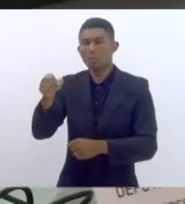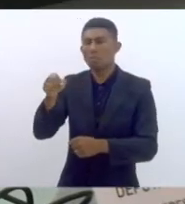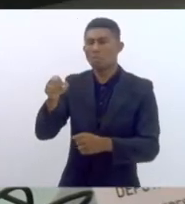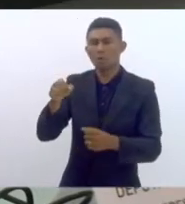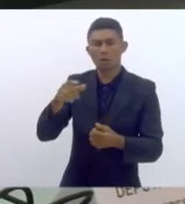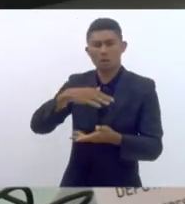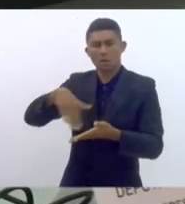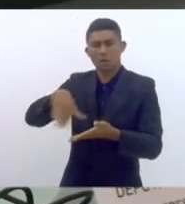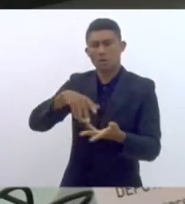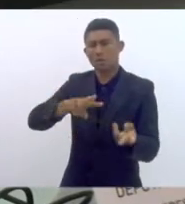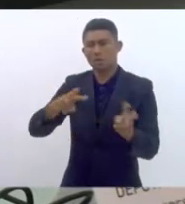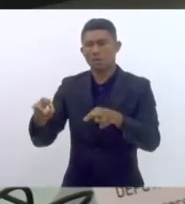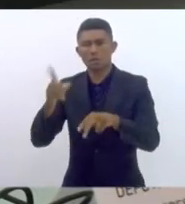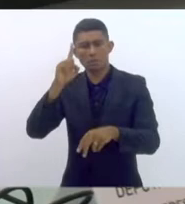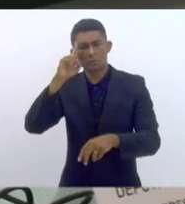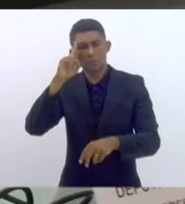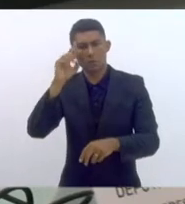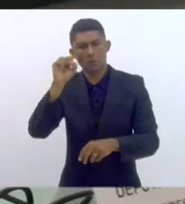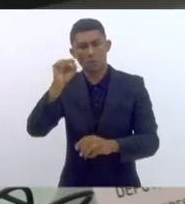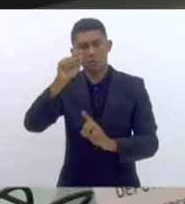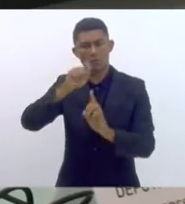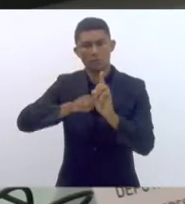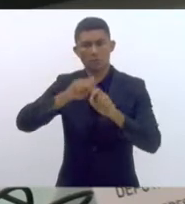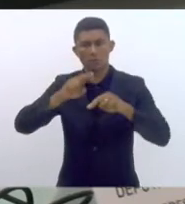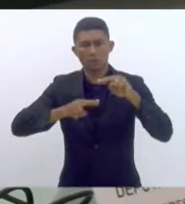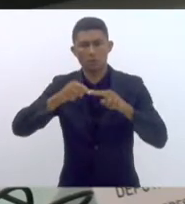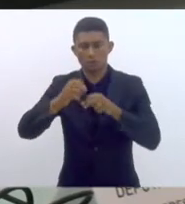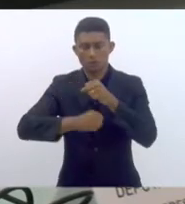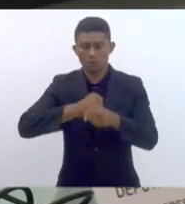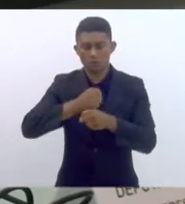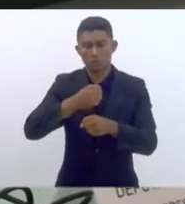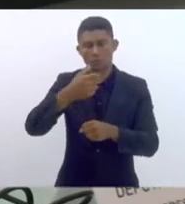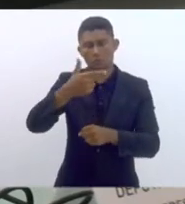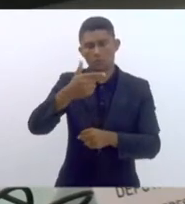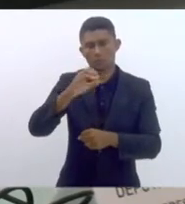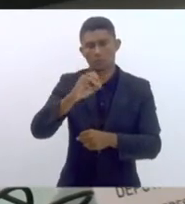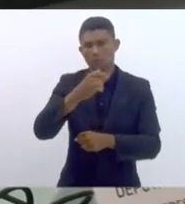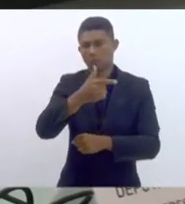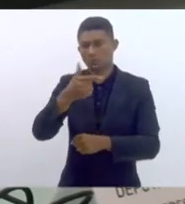em 8 de junho de 22 e contendo...